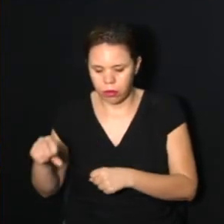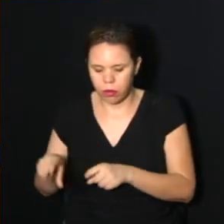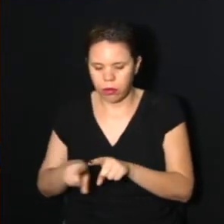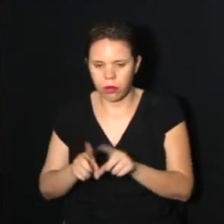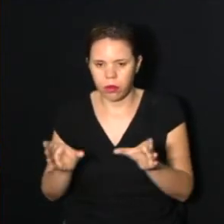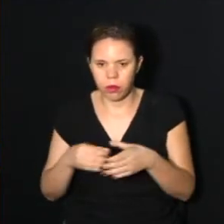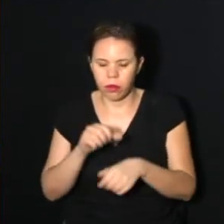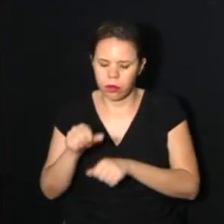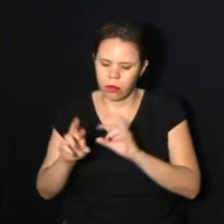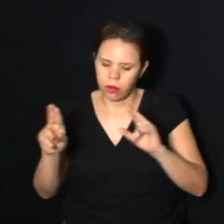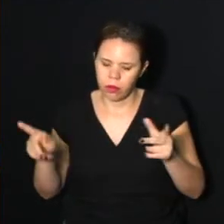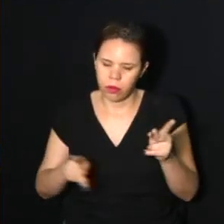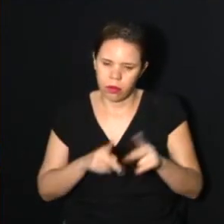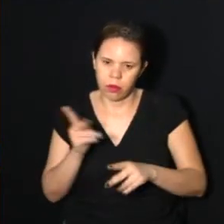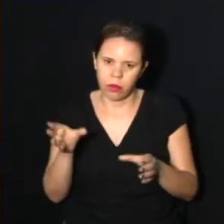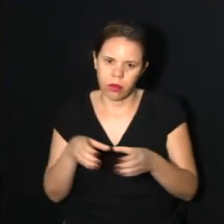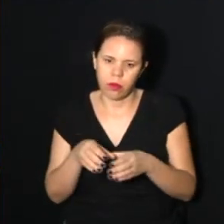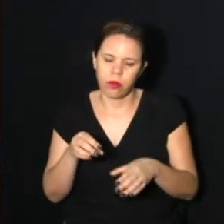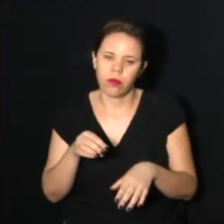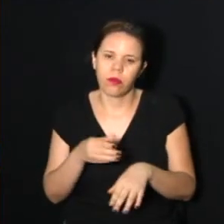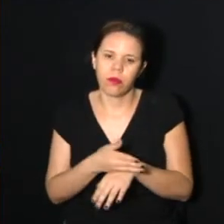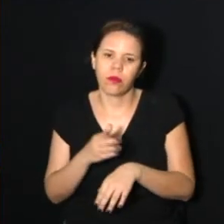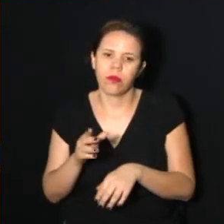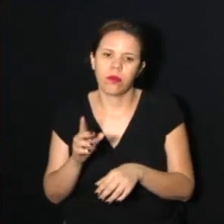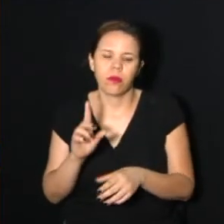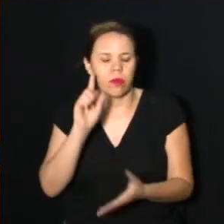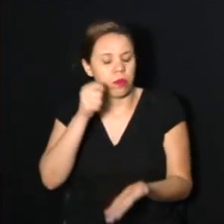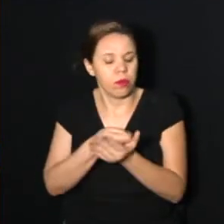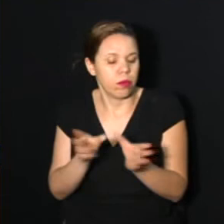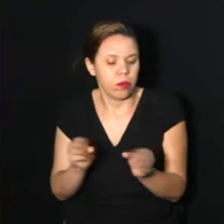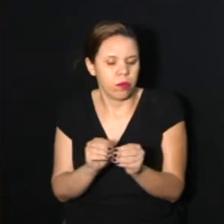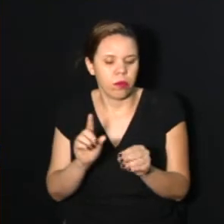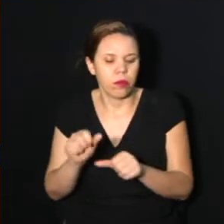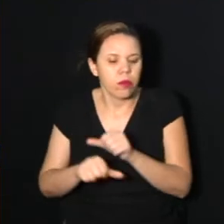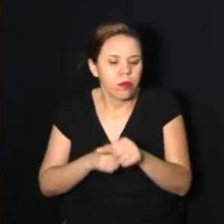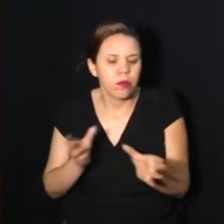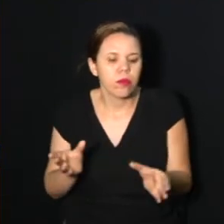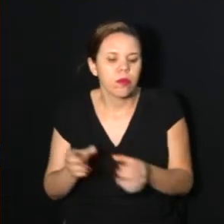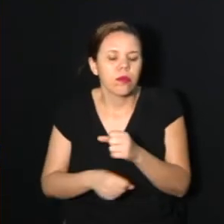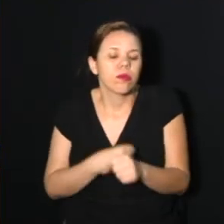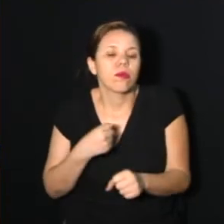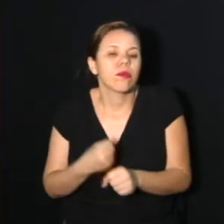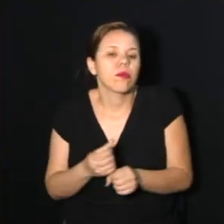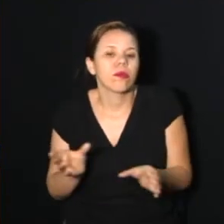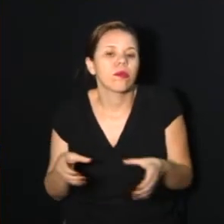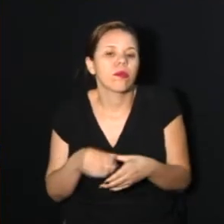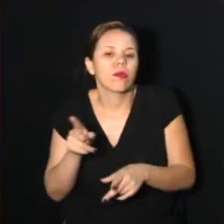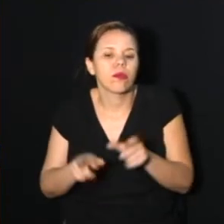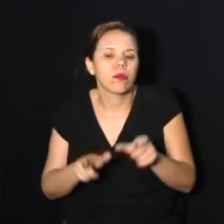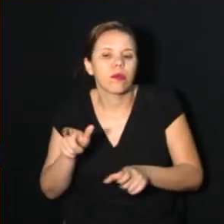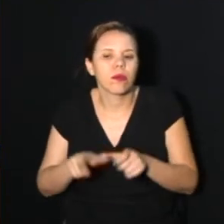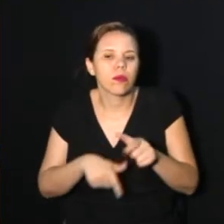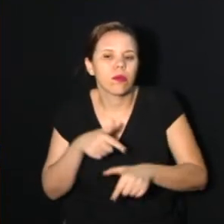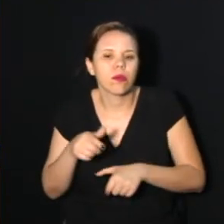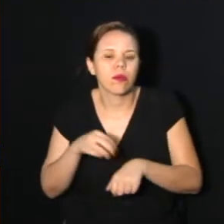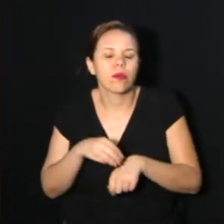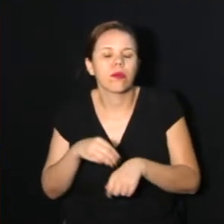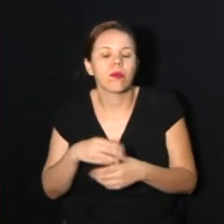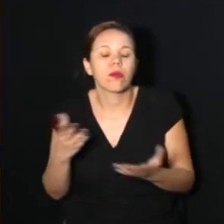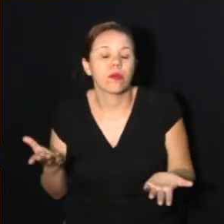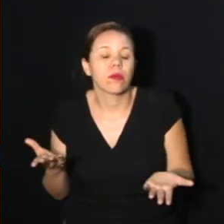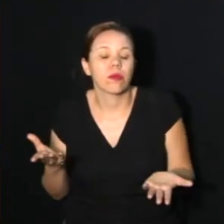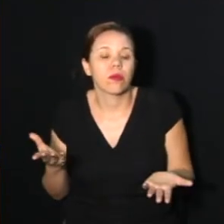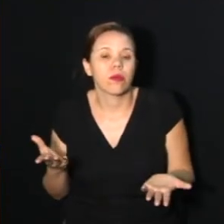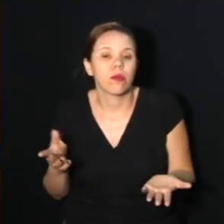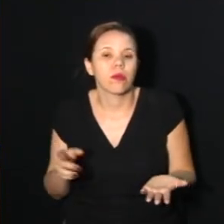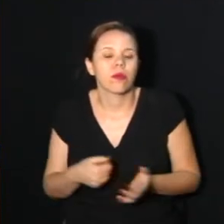decisão final por esse motivo. Porque quando se muda o biênio, muda-se os componentes da comissão e geralmente se